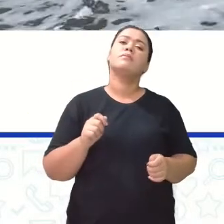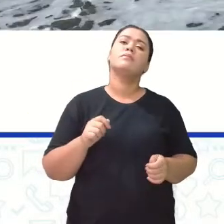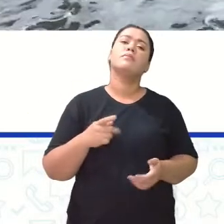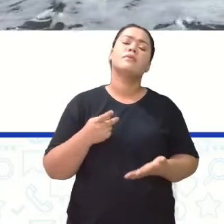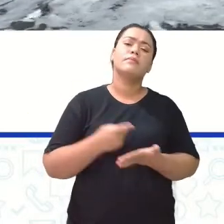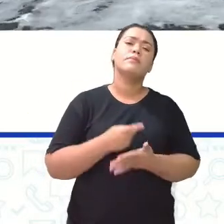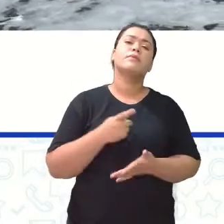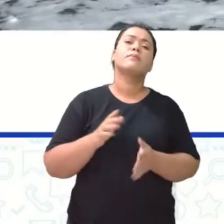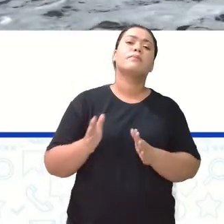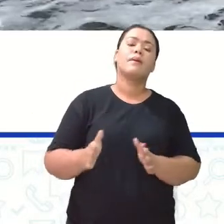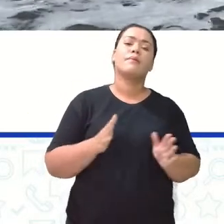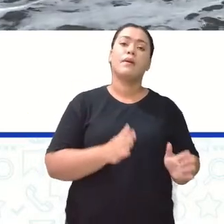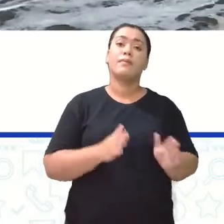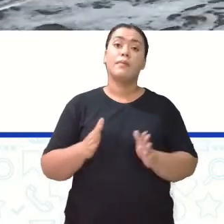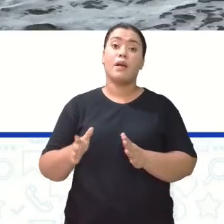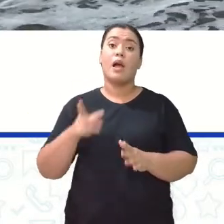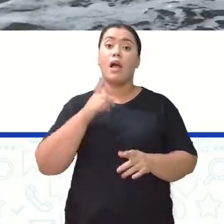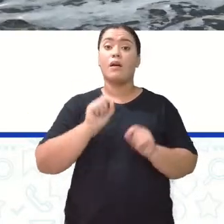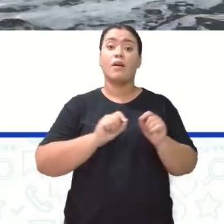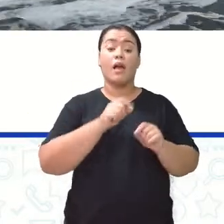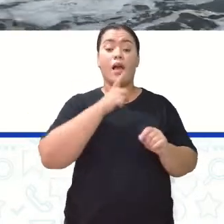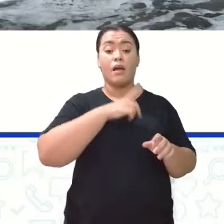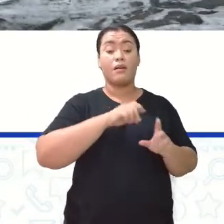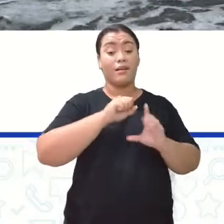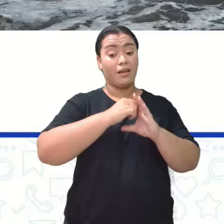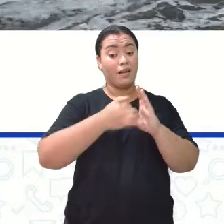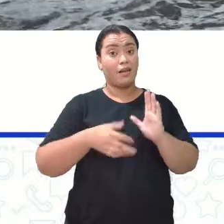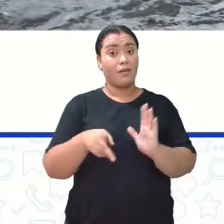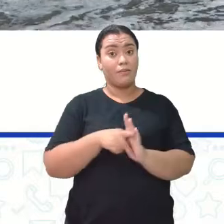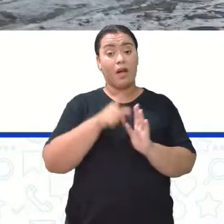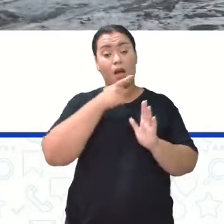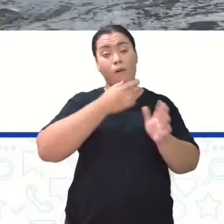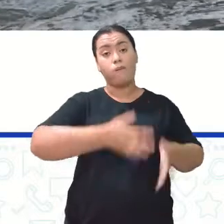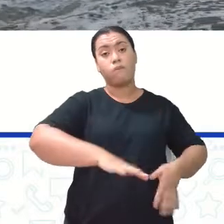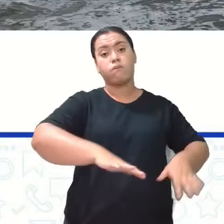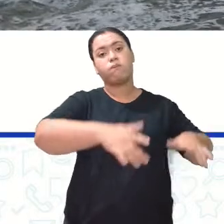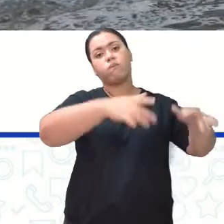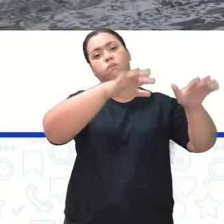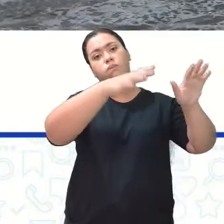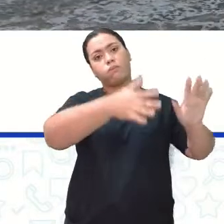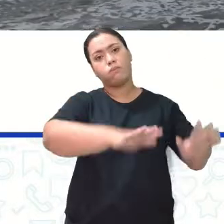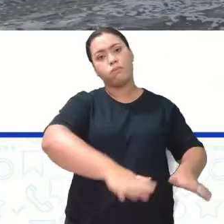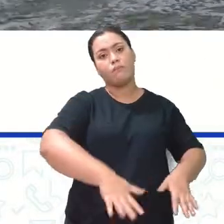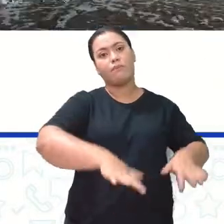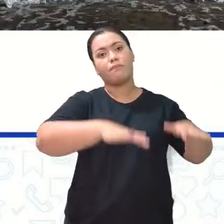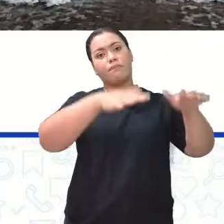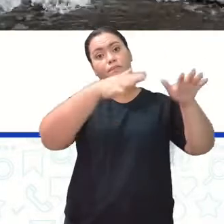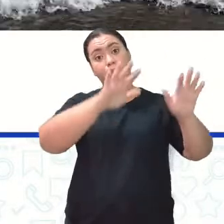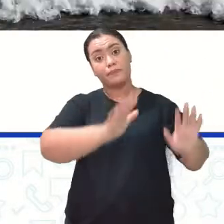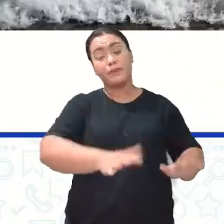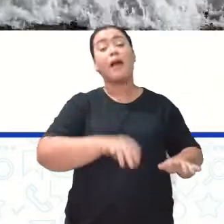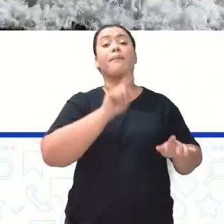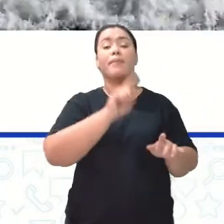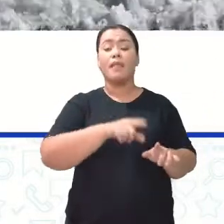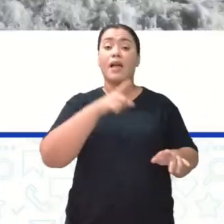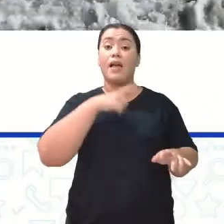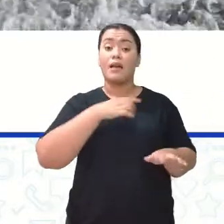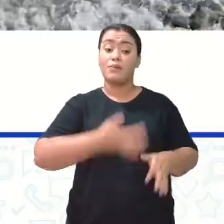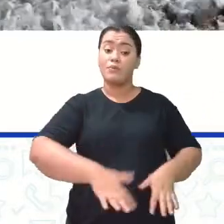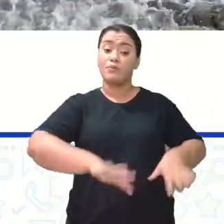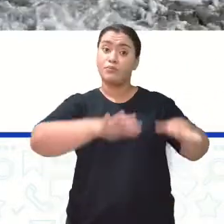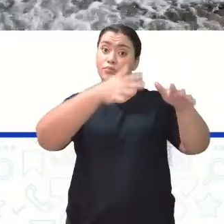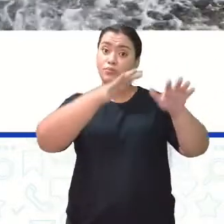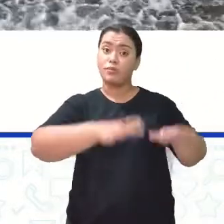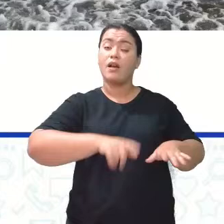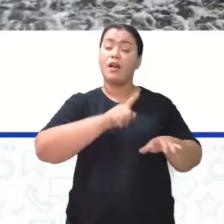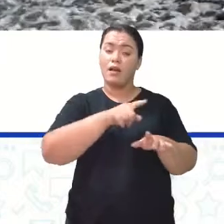são caracterizadas pela subida e descida do nível do mar. Então, essa subida e descida, ela vai ocasionando